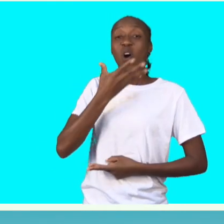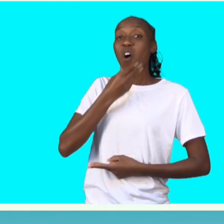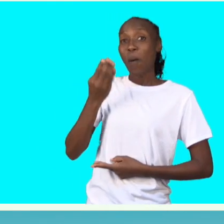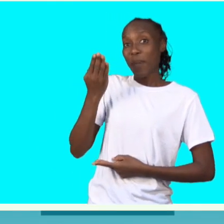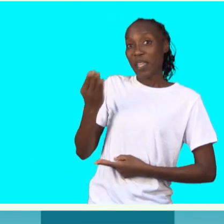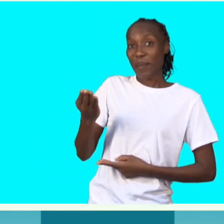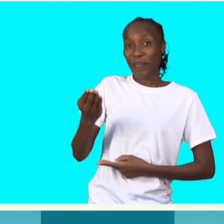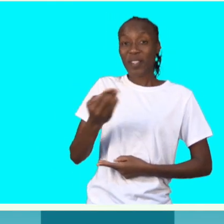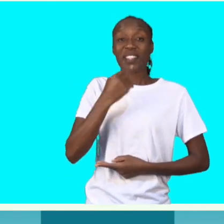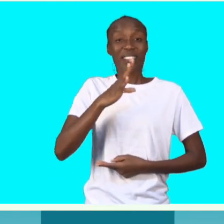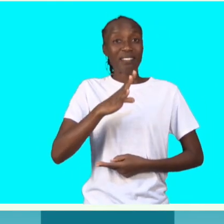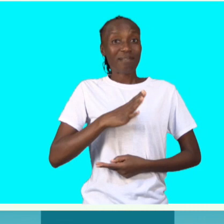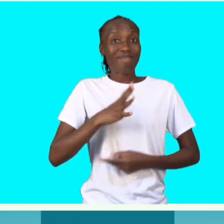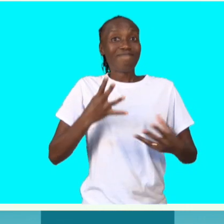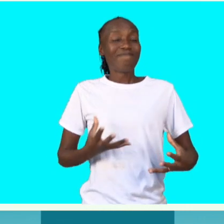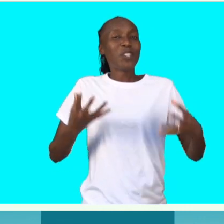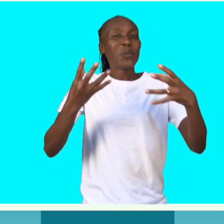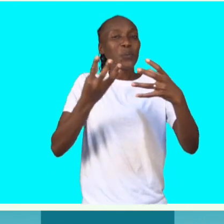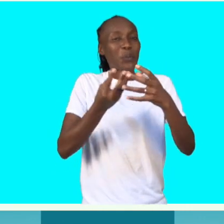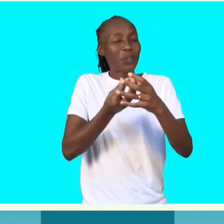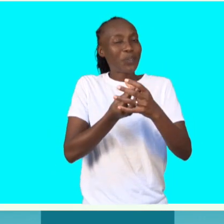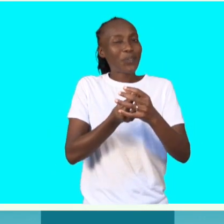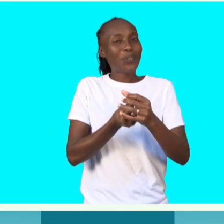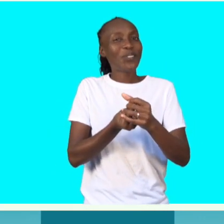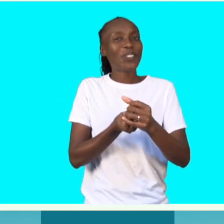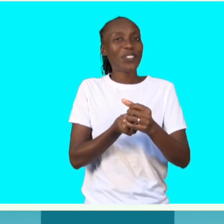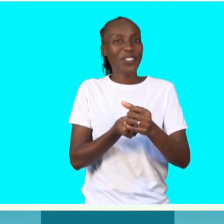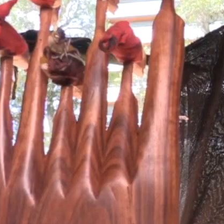do lado direito, um homem. No momento aí, tudo mais.